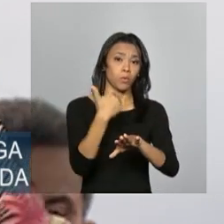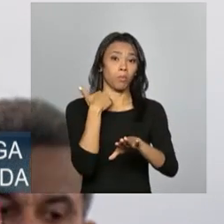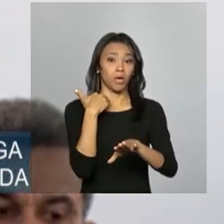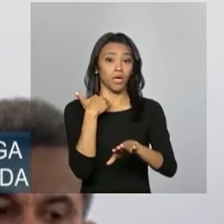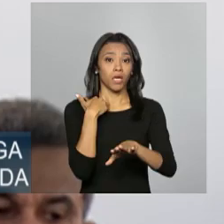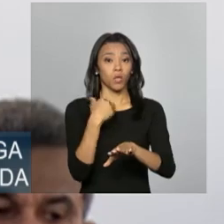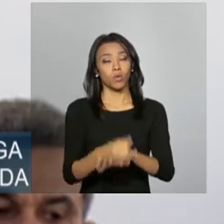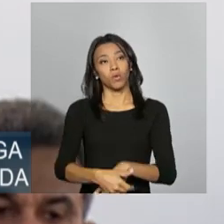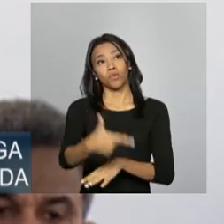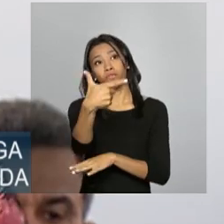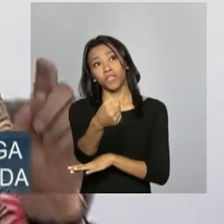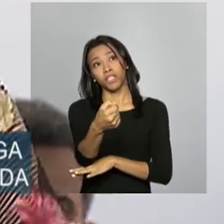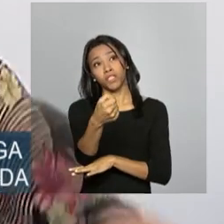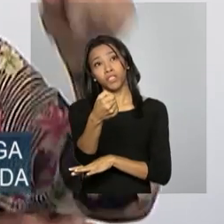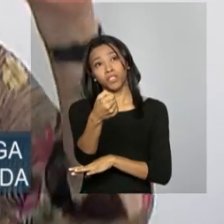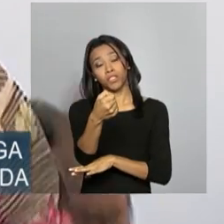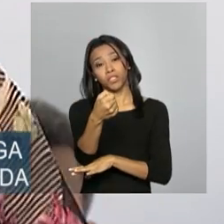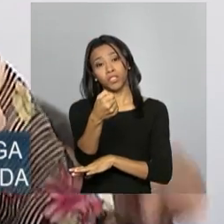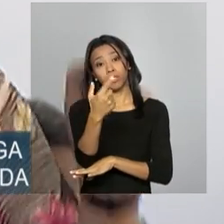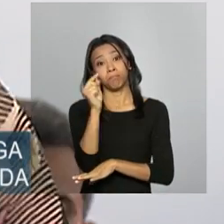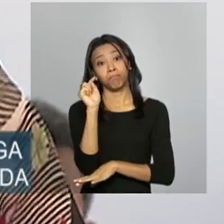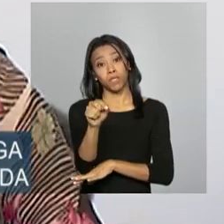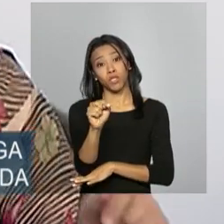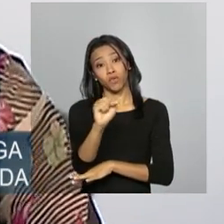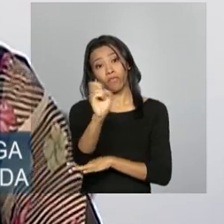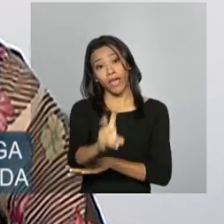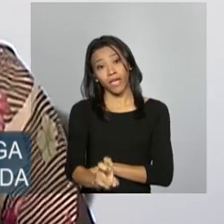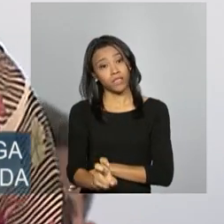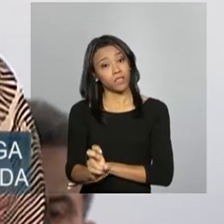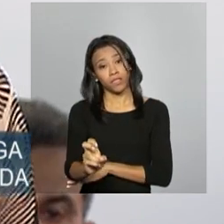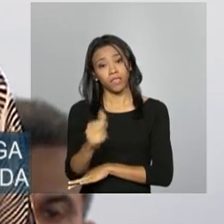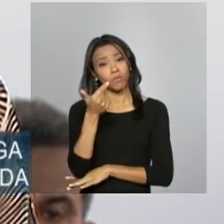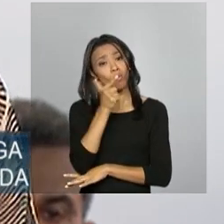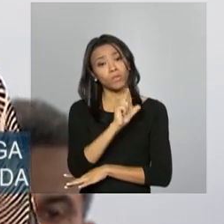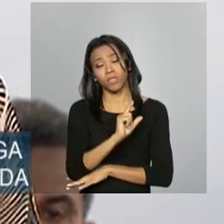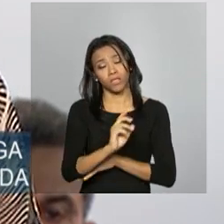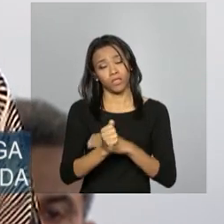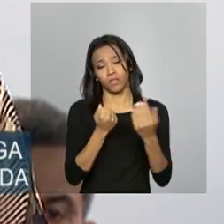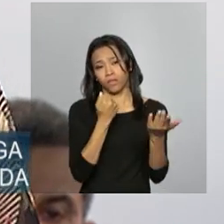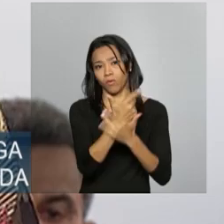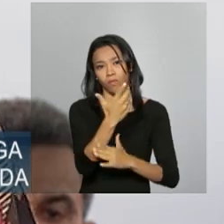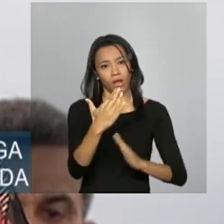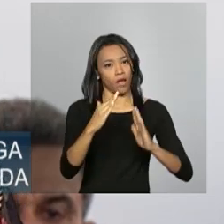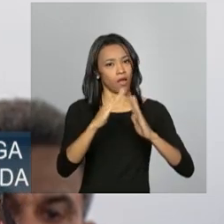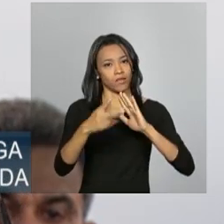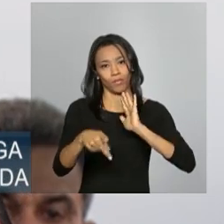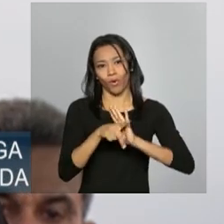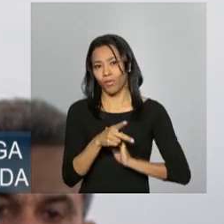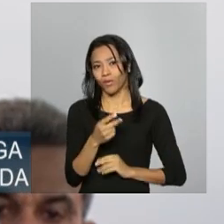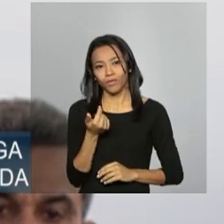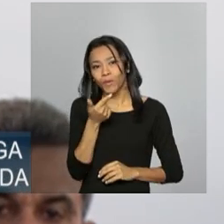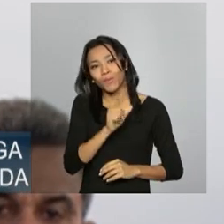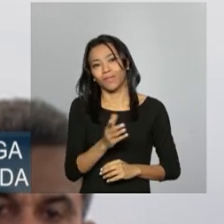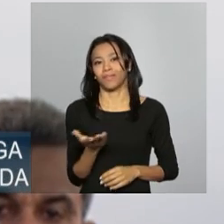mil vezes, que ela não teria como comprar sua casa própria. Quando